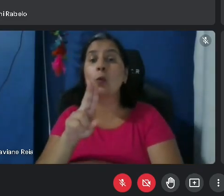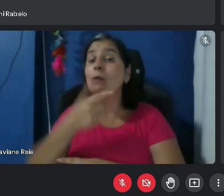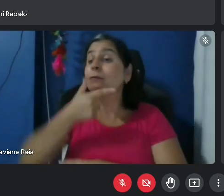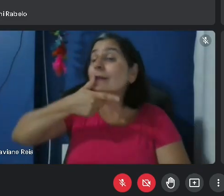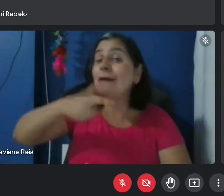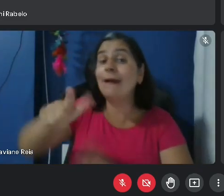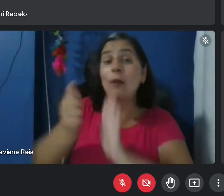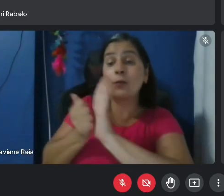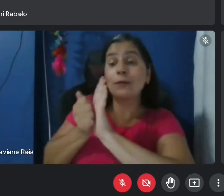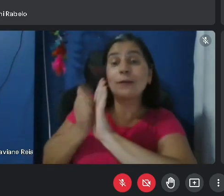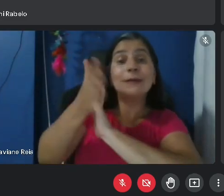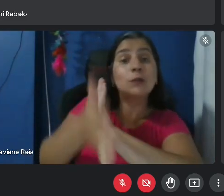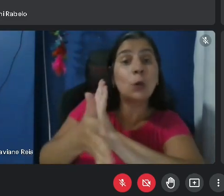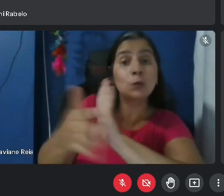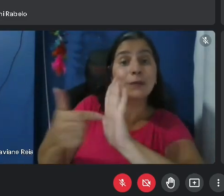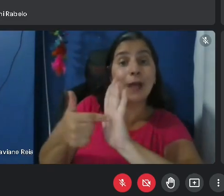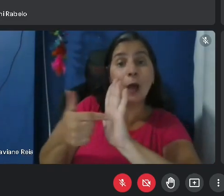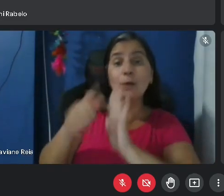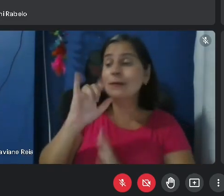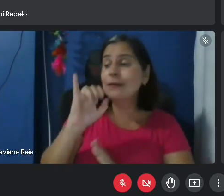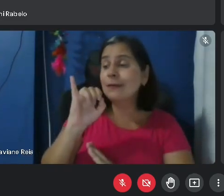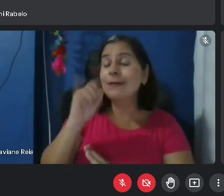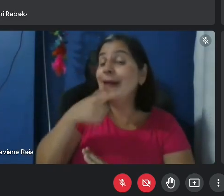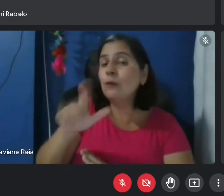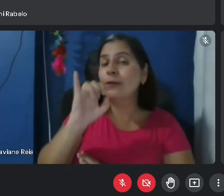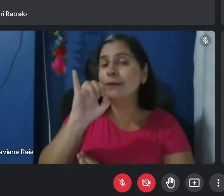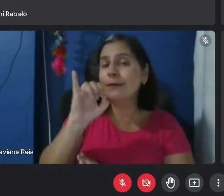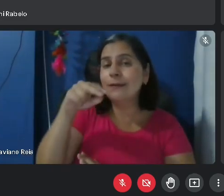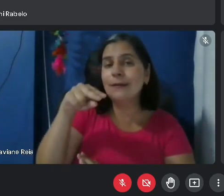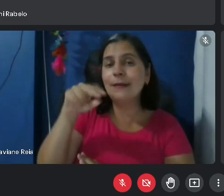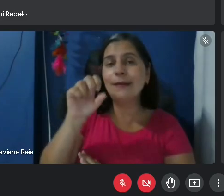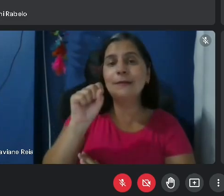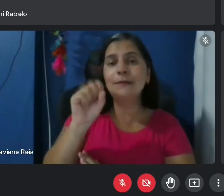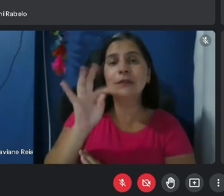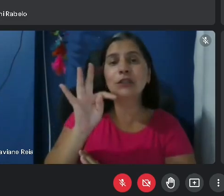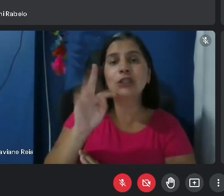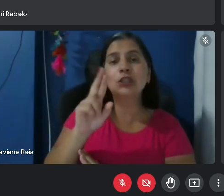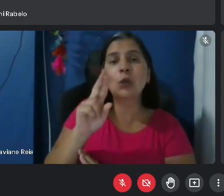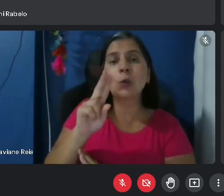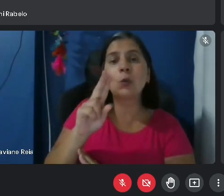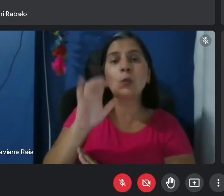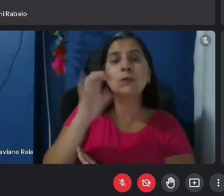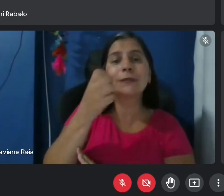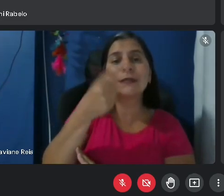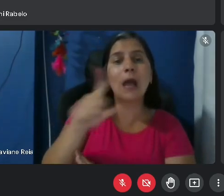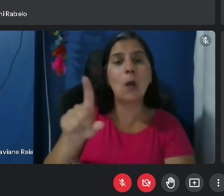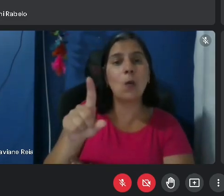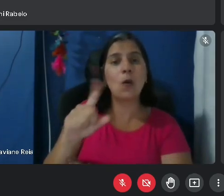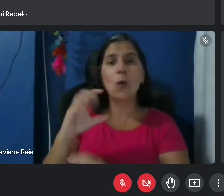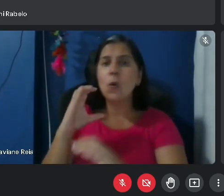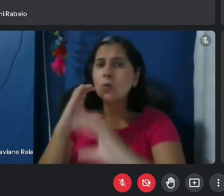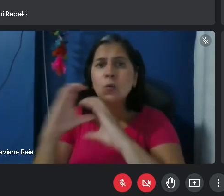Como irá acontecer essa questão da língua